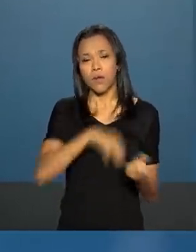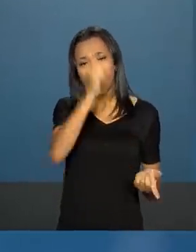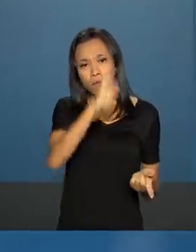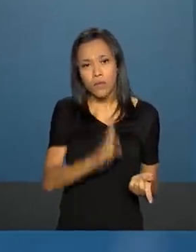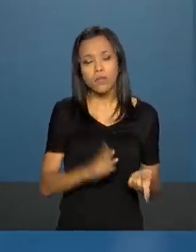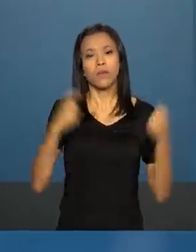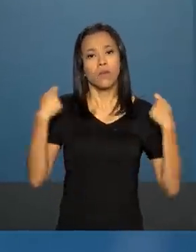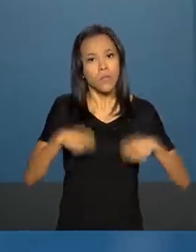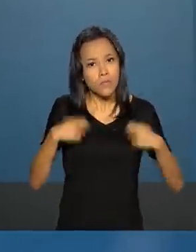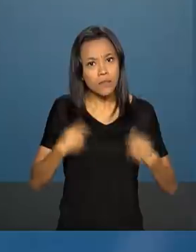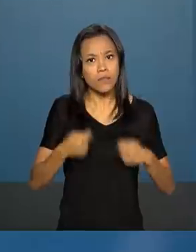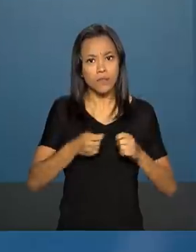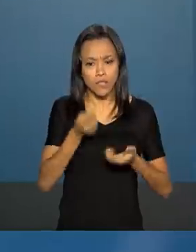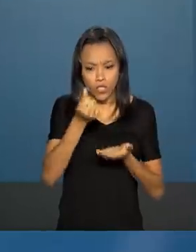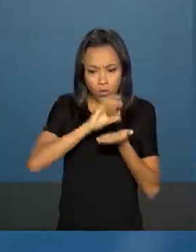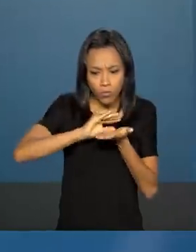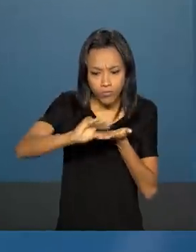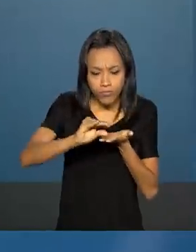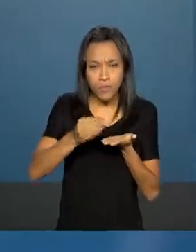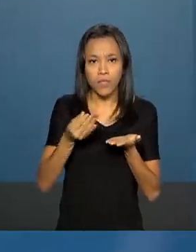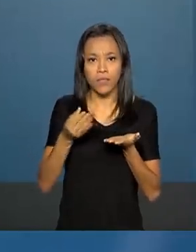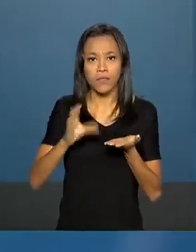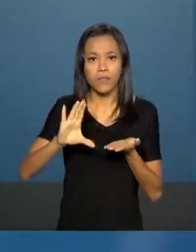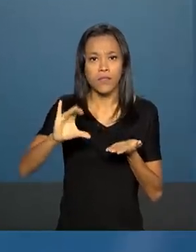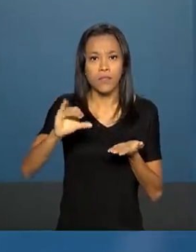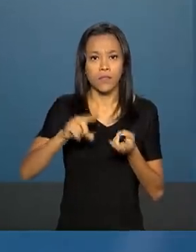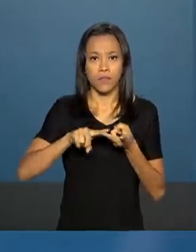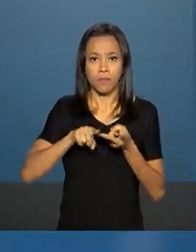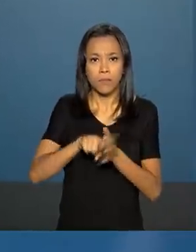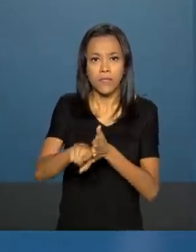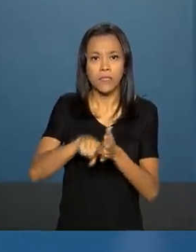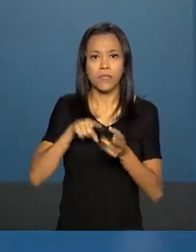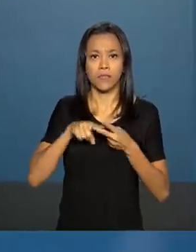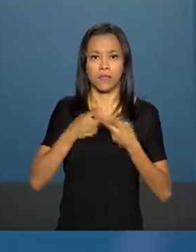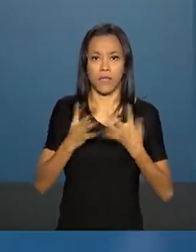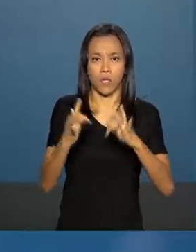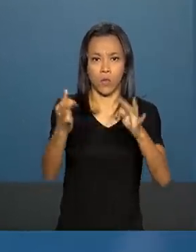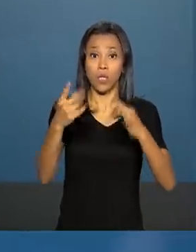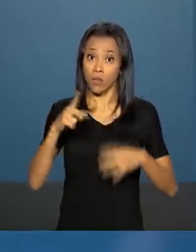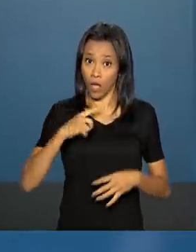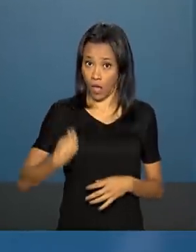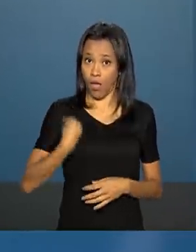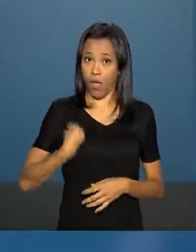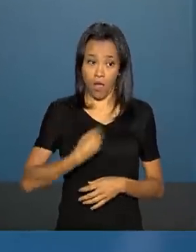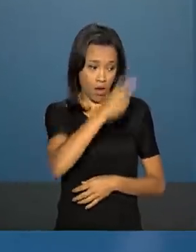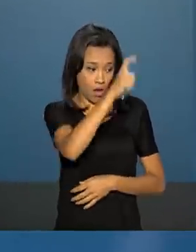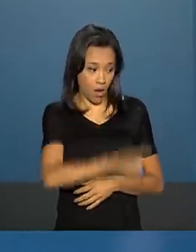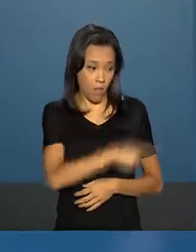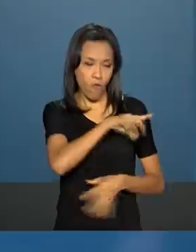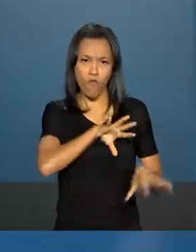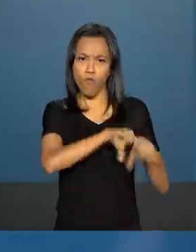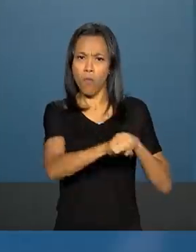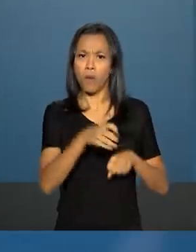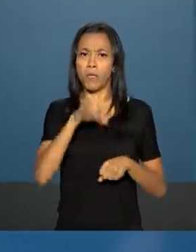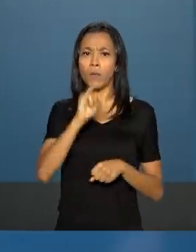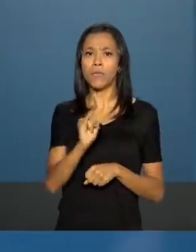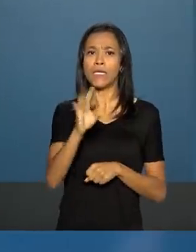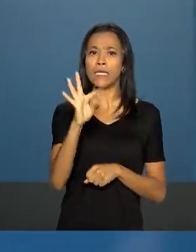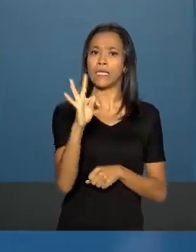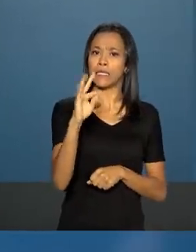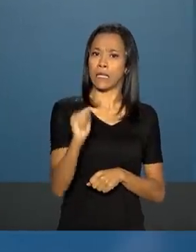tem que investir em ciência e tecnologia. E temos aqui um homem formado pelo ITA, um homem que